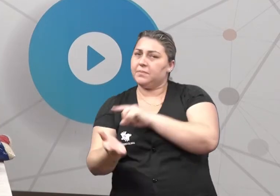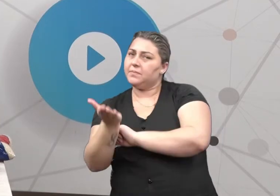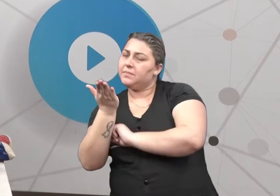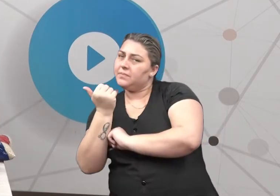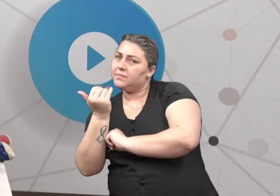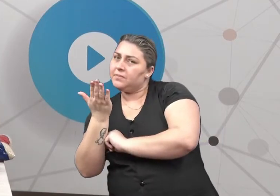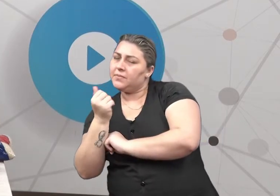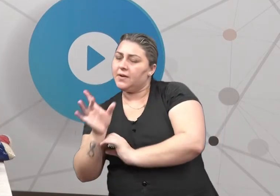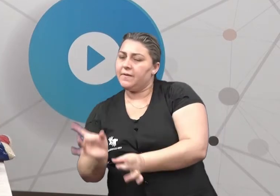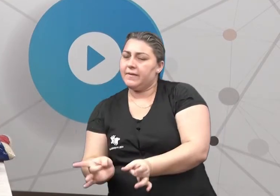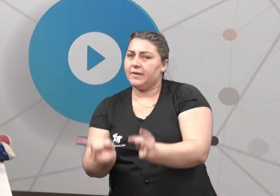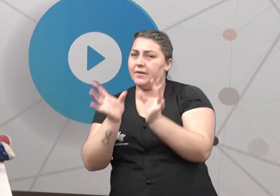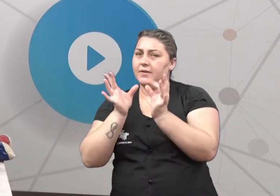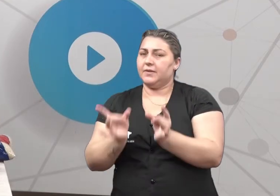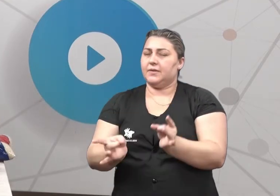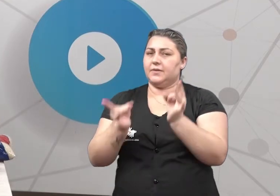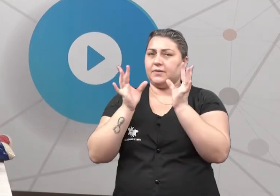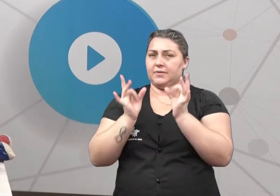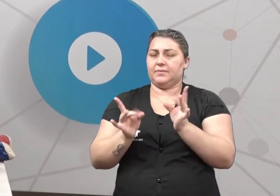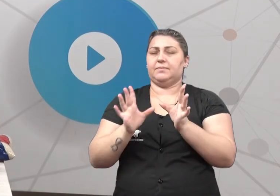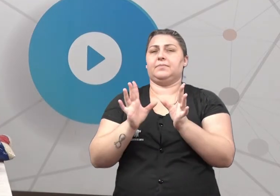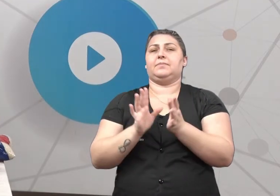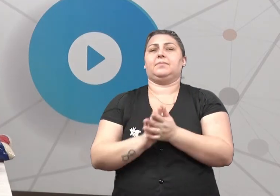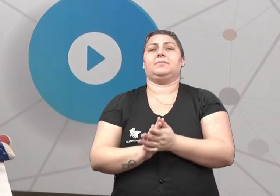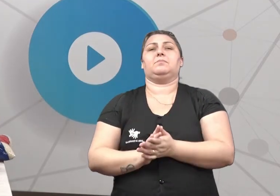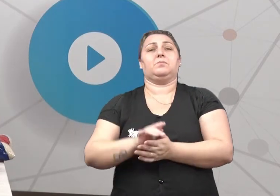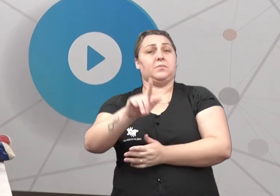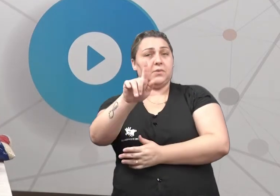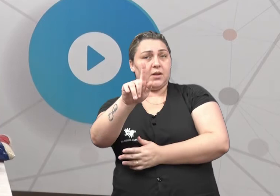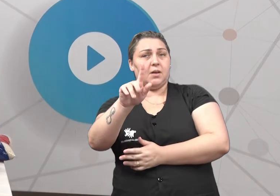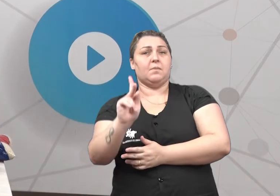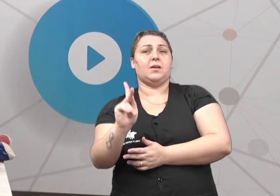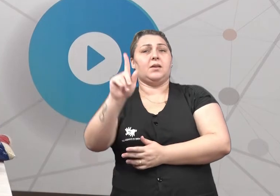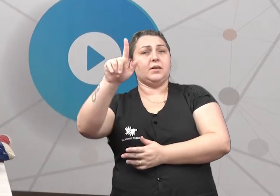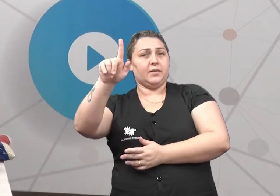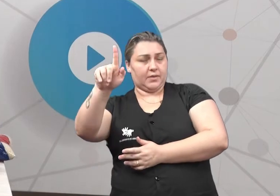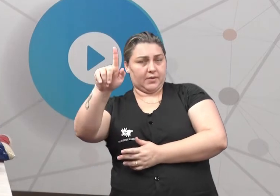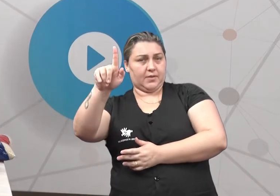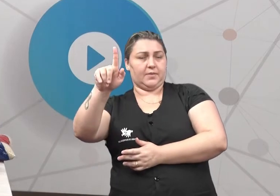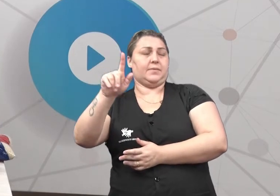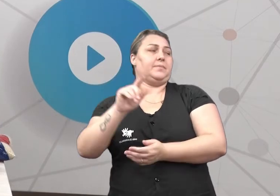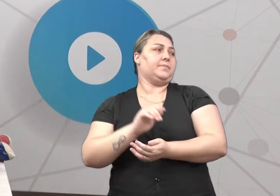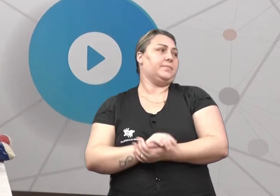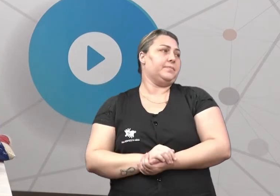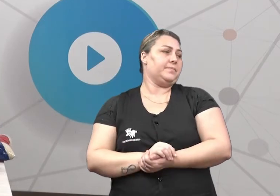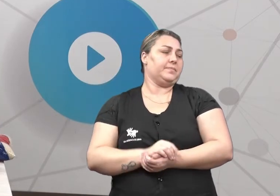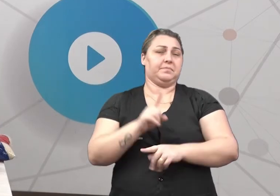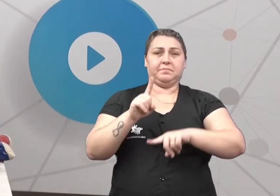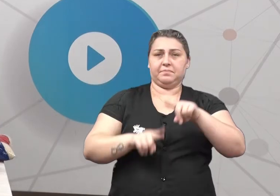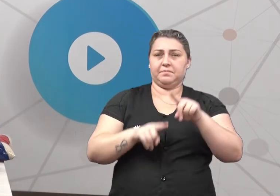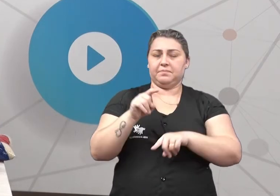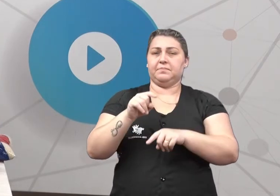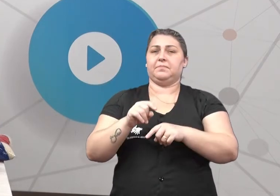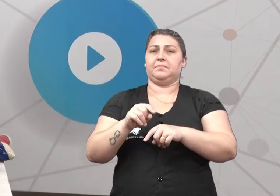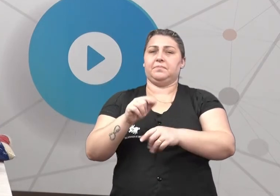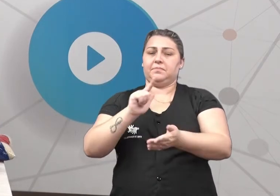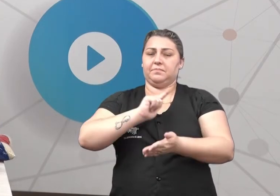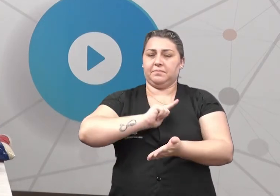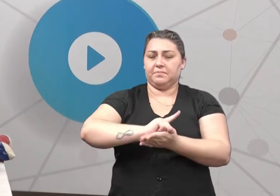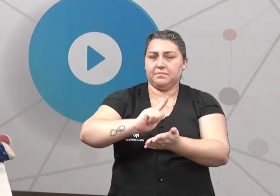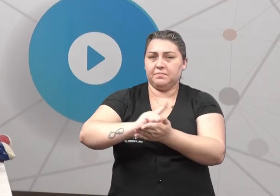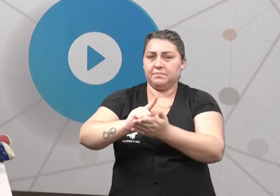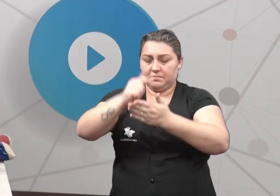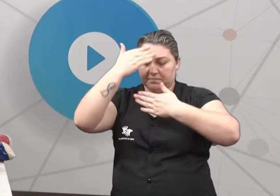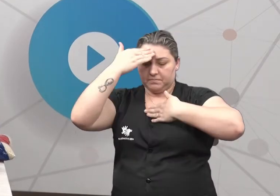alimentos que são vendidos por quilo e também por grama, né, como produtos de higiene, de